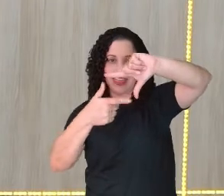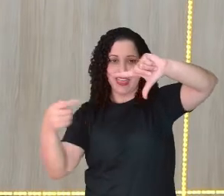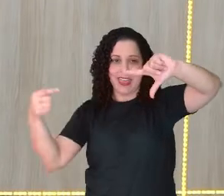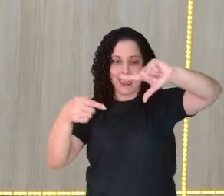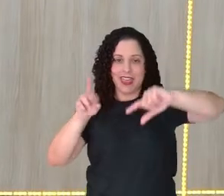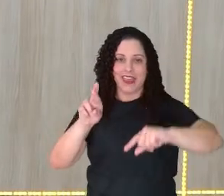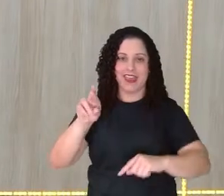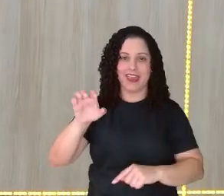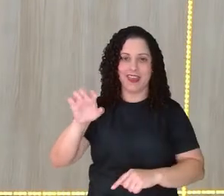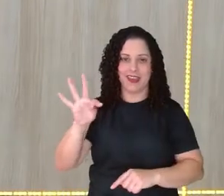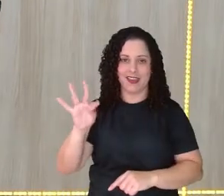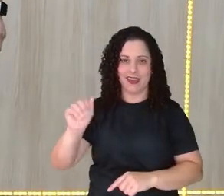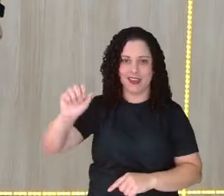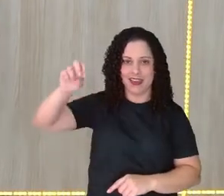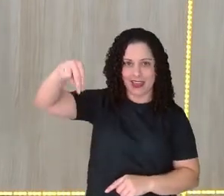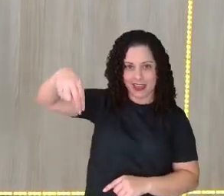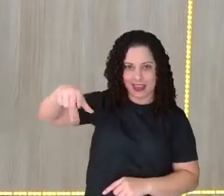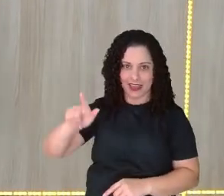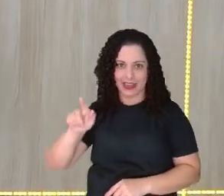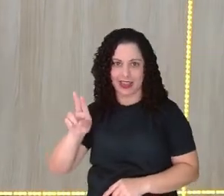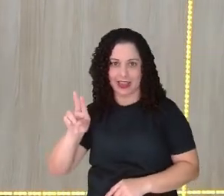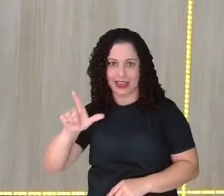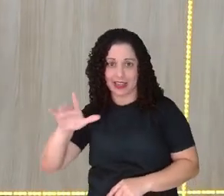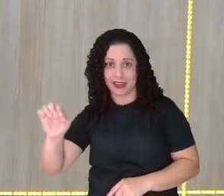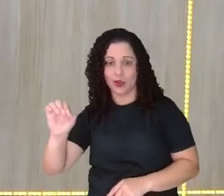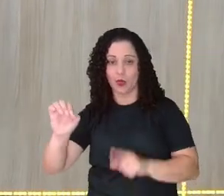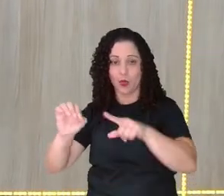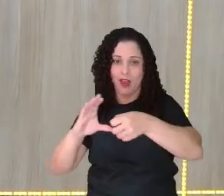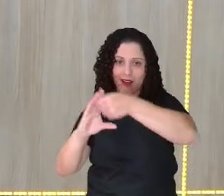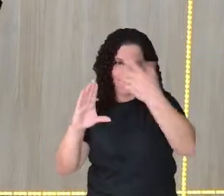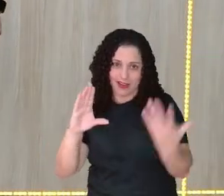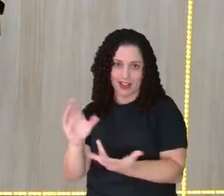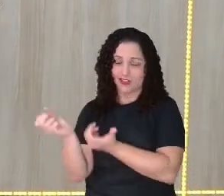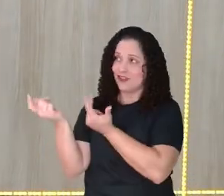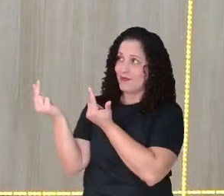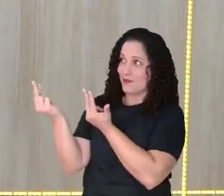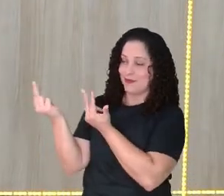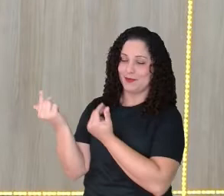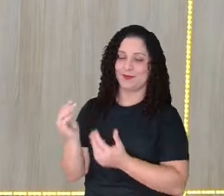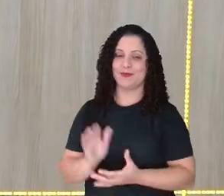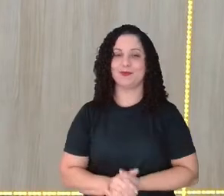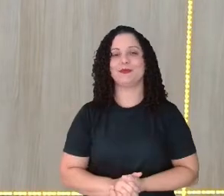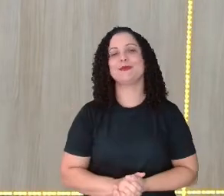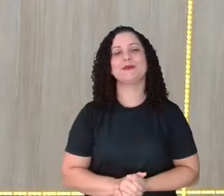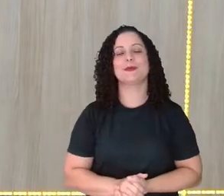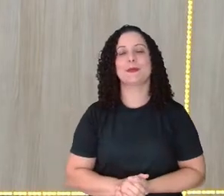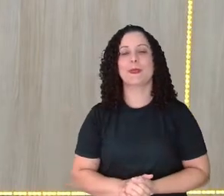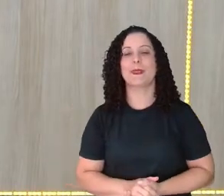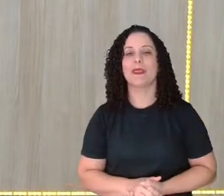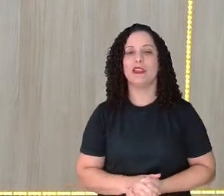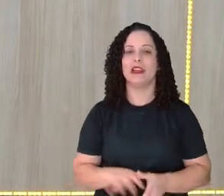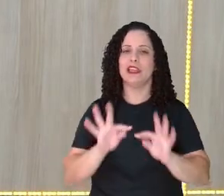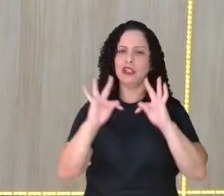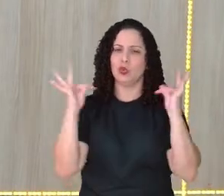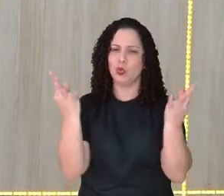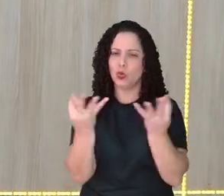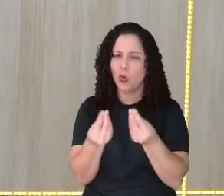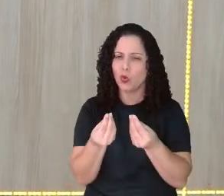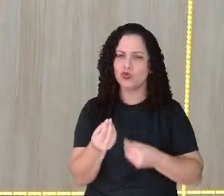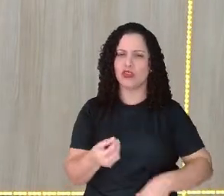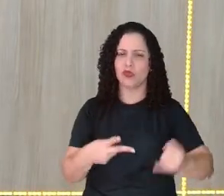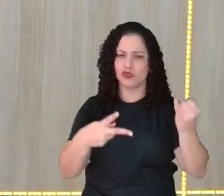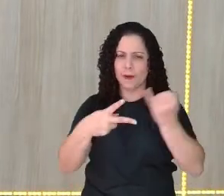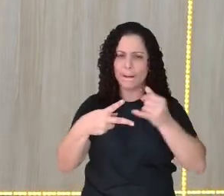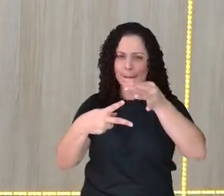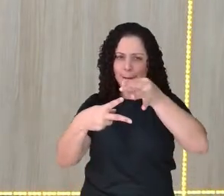para um polígono que tem essas características aqui, beleza? E todos os polígonos, eles